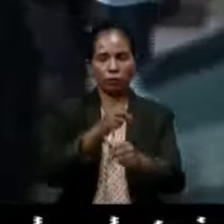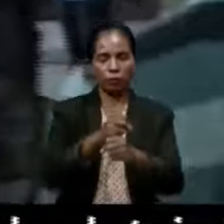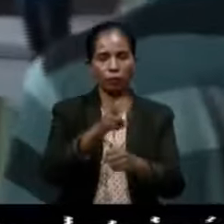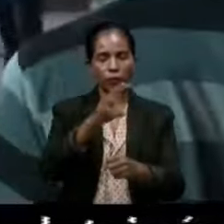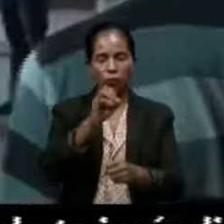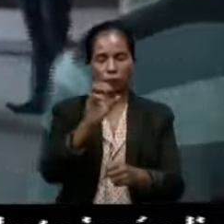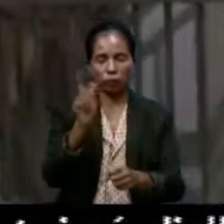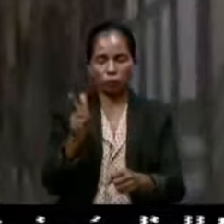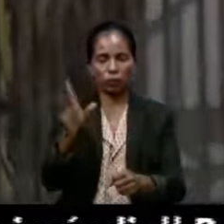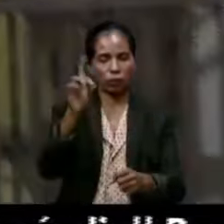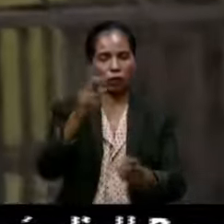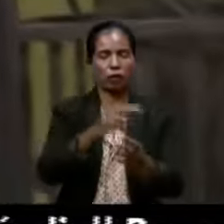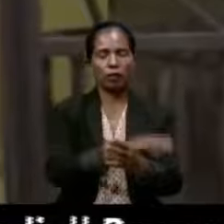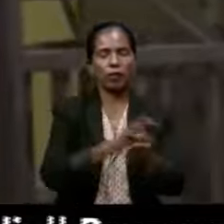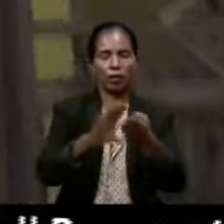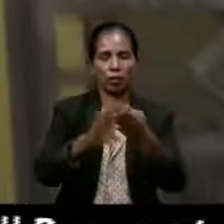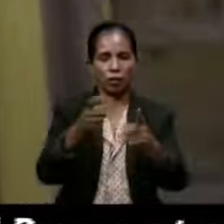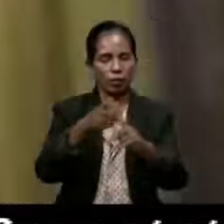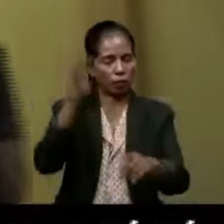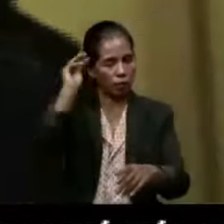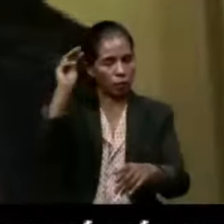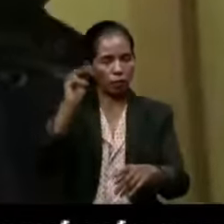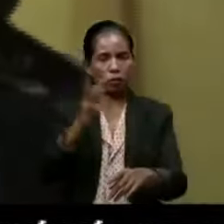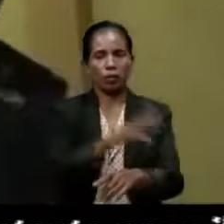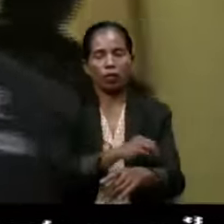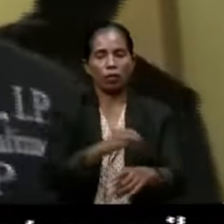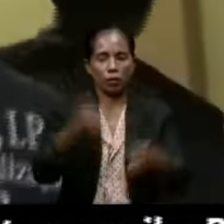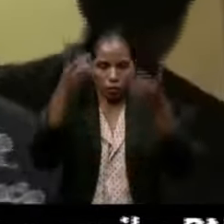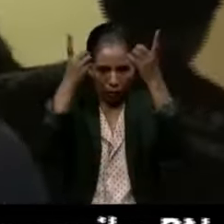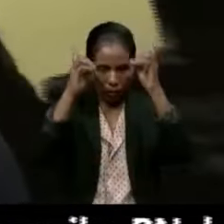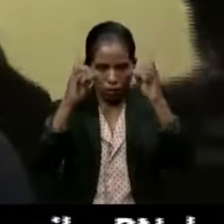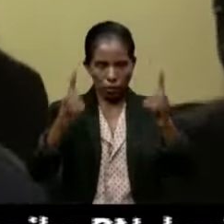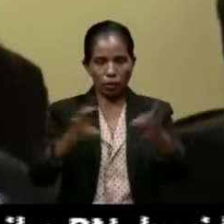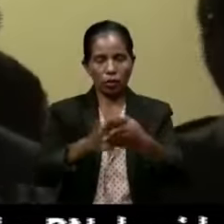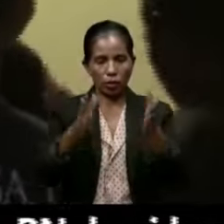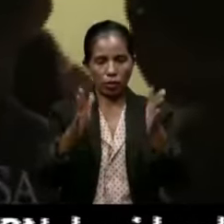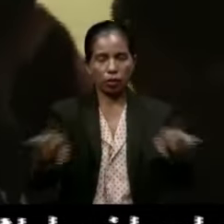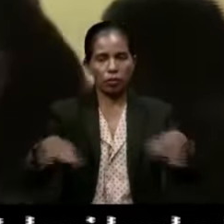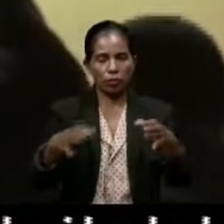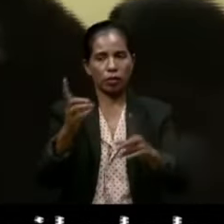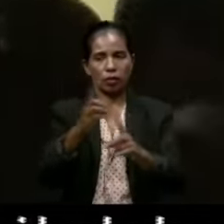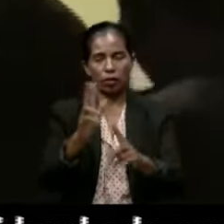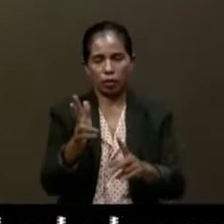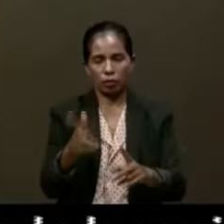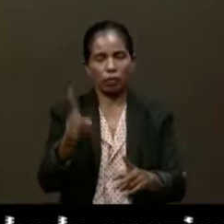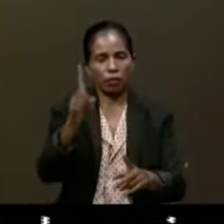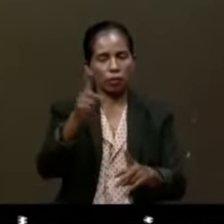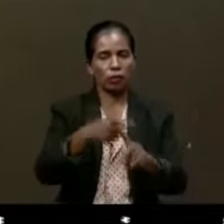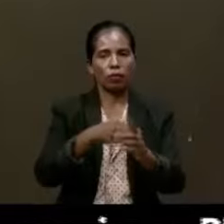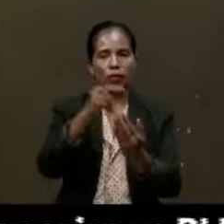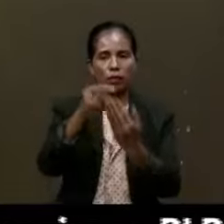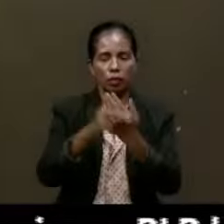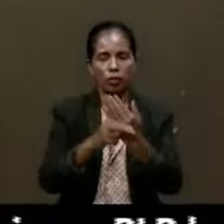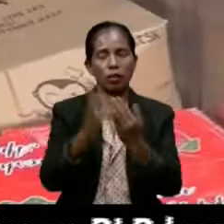ia notifikasaun husi ministro coordenador ba asunto ekonomiku ho determina funcionario kontratado sirenya servisu ia lorong tolu resingi da fulan novembro